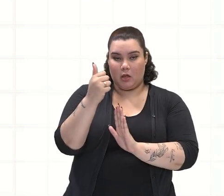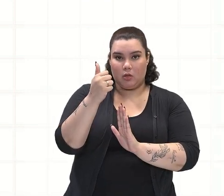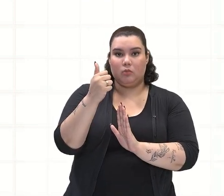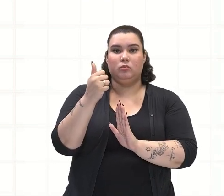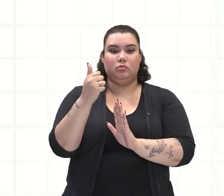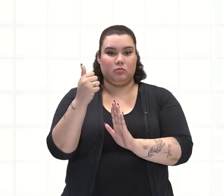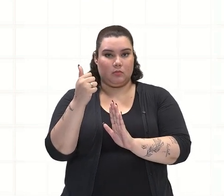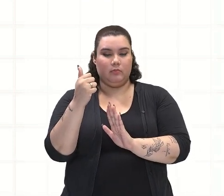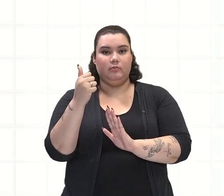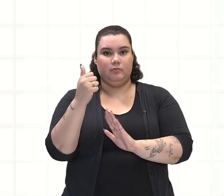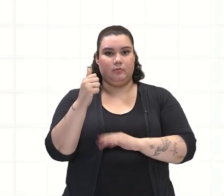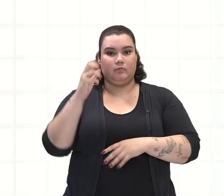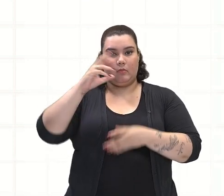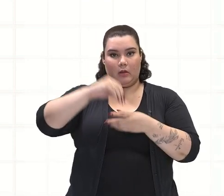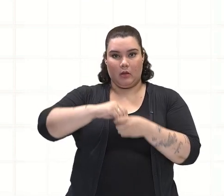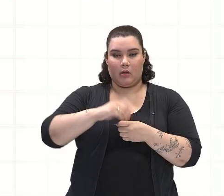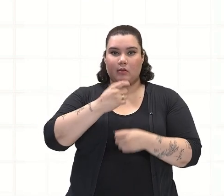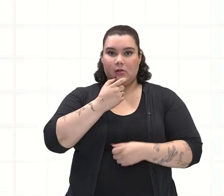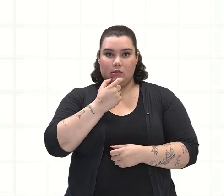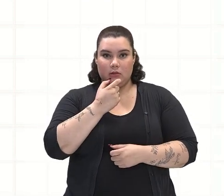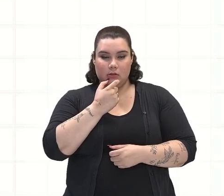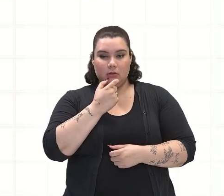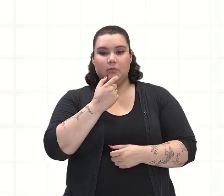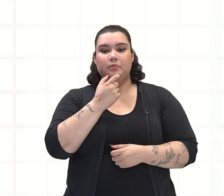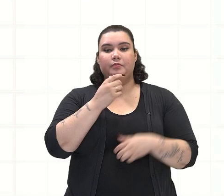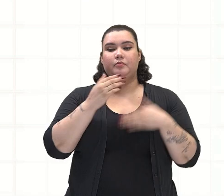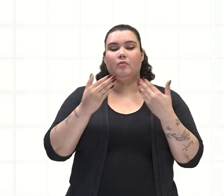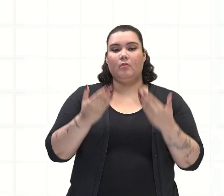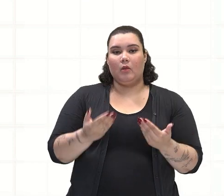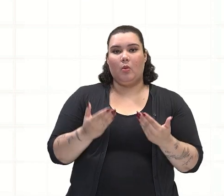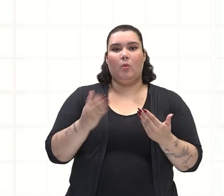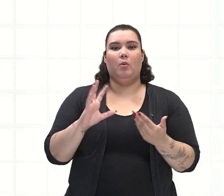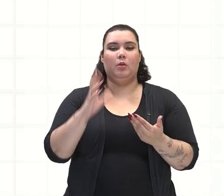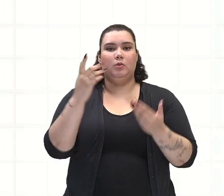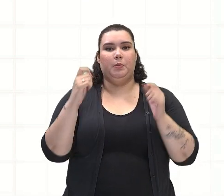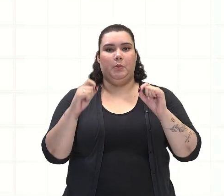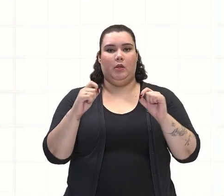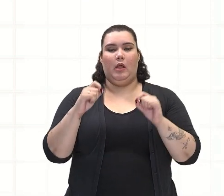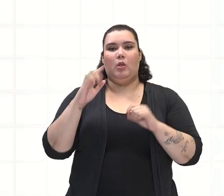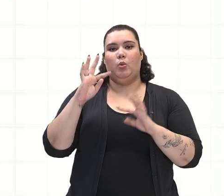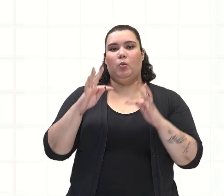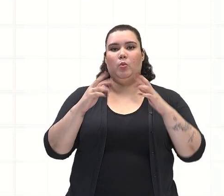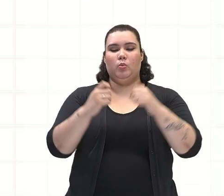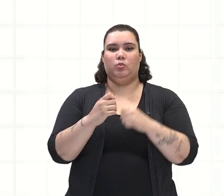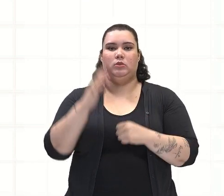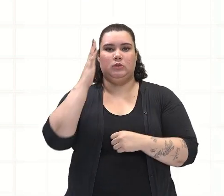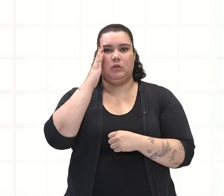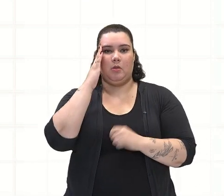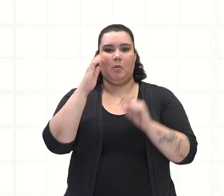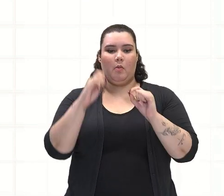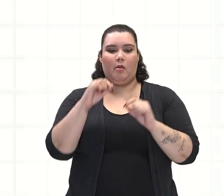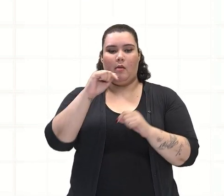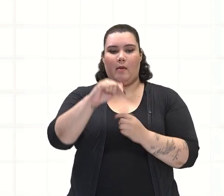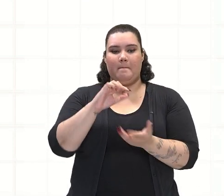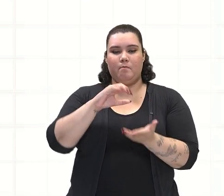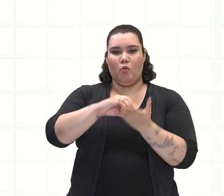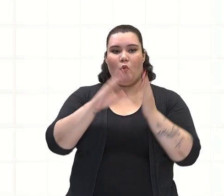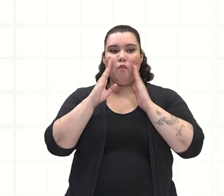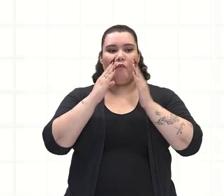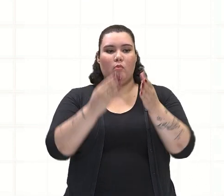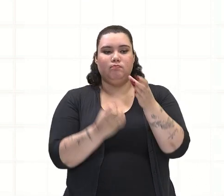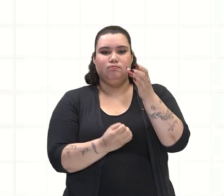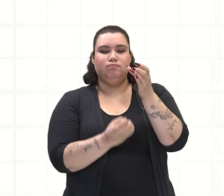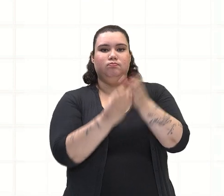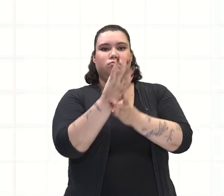tear mecânico ter acontecido na Inglaterra, é que ela é conhecida como o centro, como o epicentro do surgimento